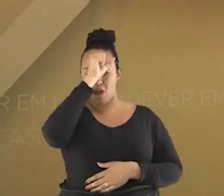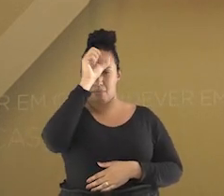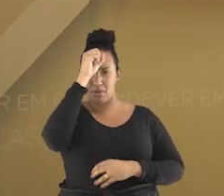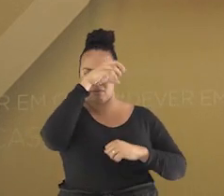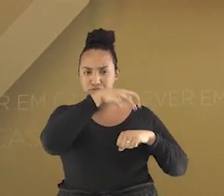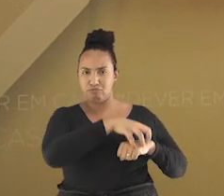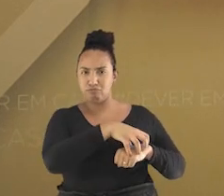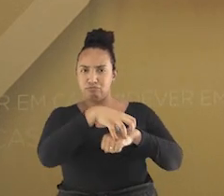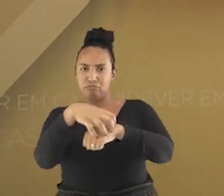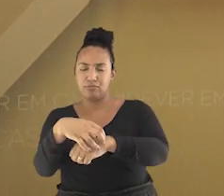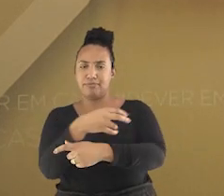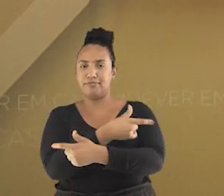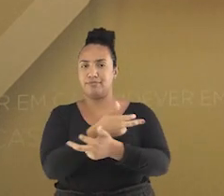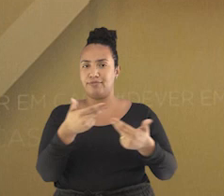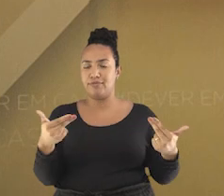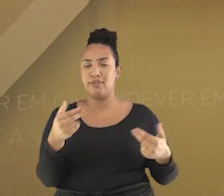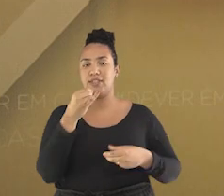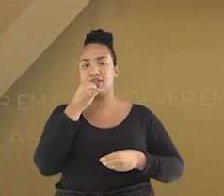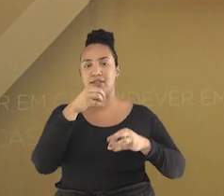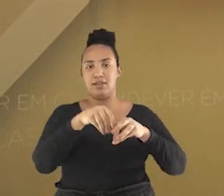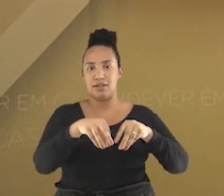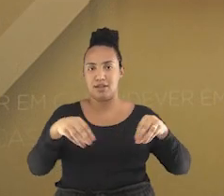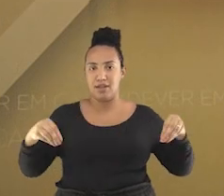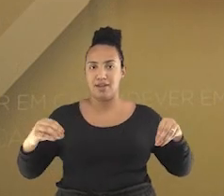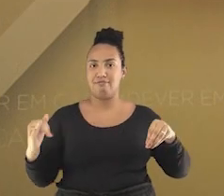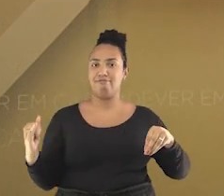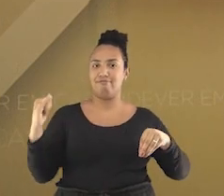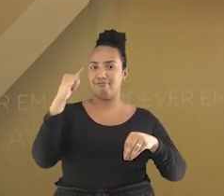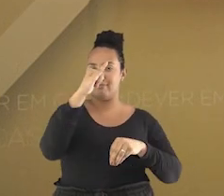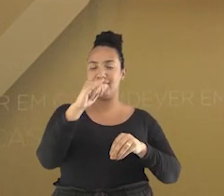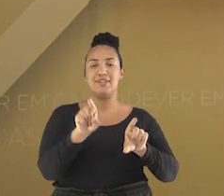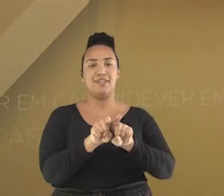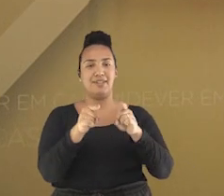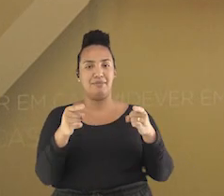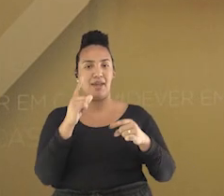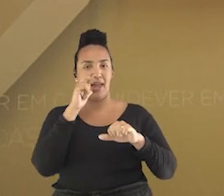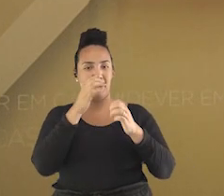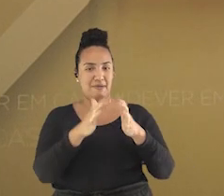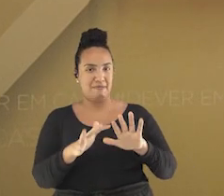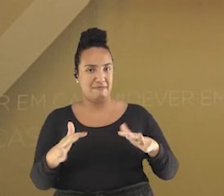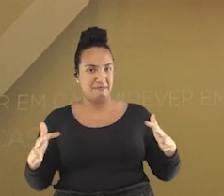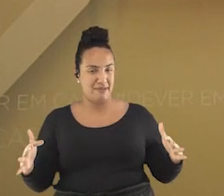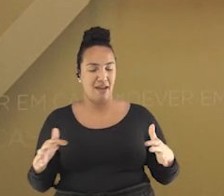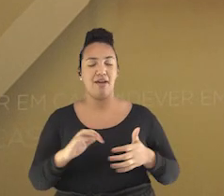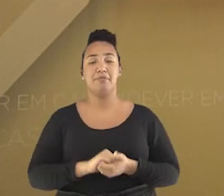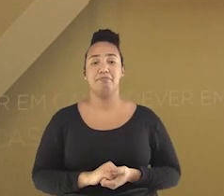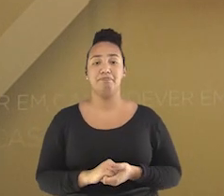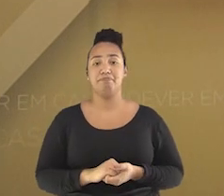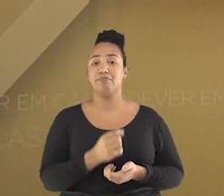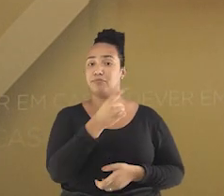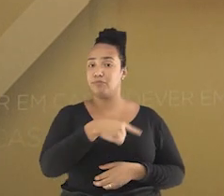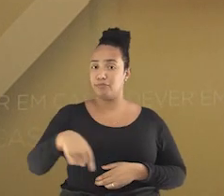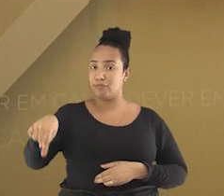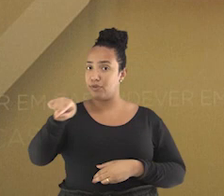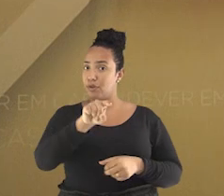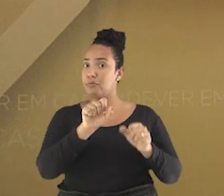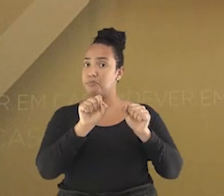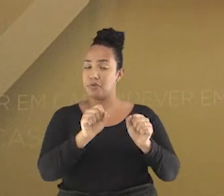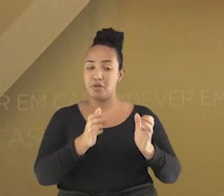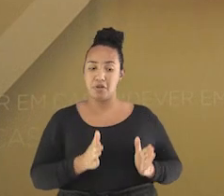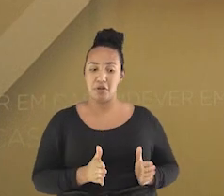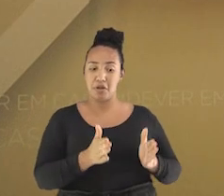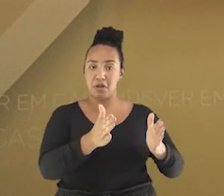os terrestres, os aéreos e os marítimos. E que através deles nós podemos nos mover por